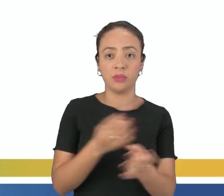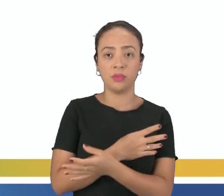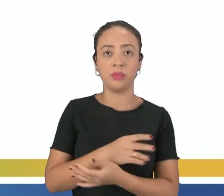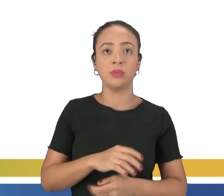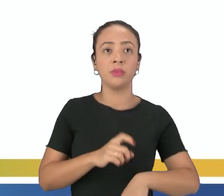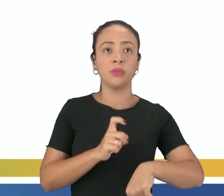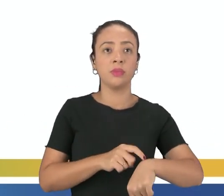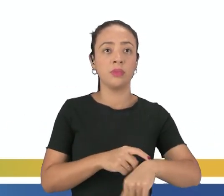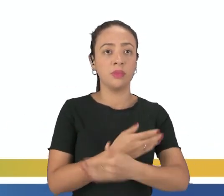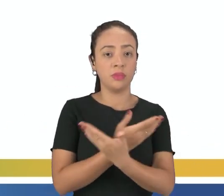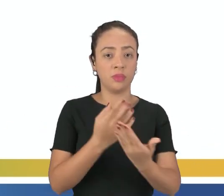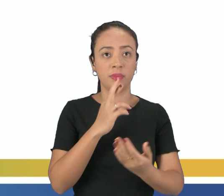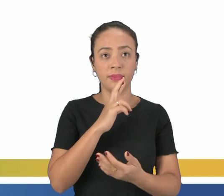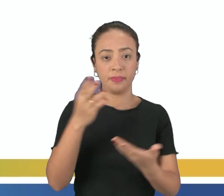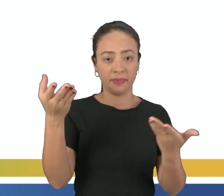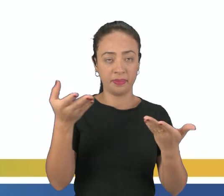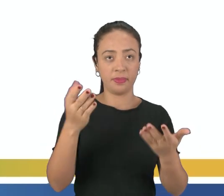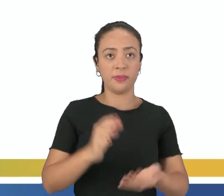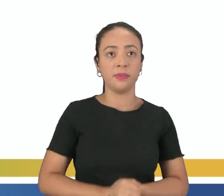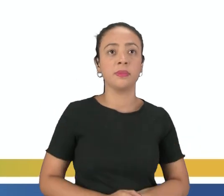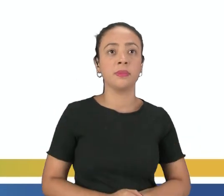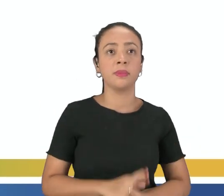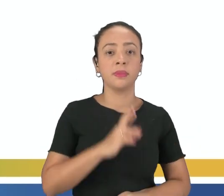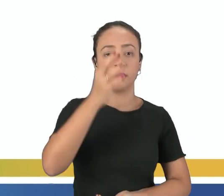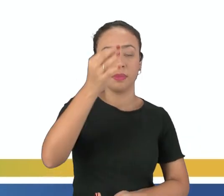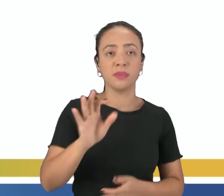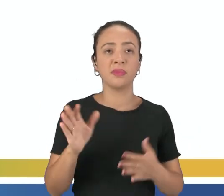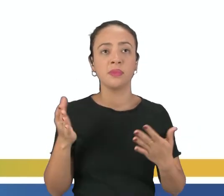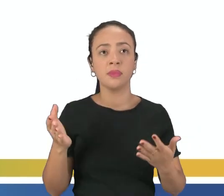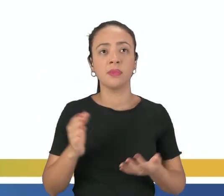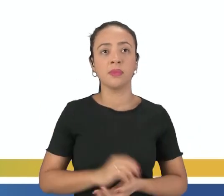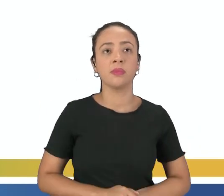dessas alternativas vocês marcariam?